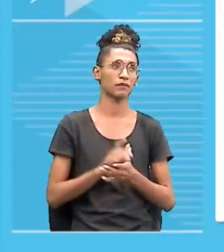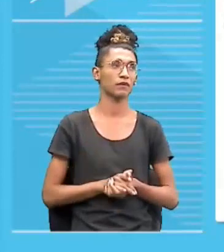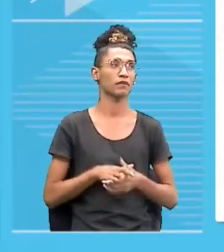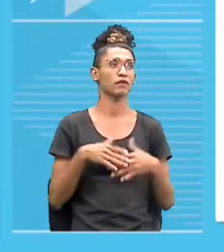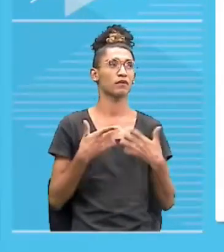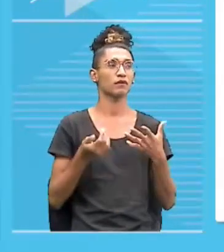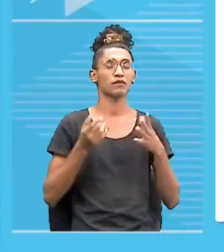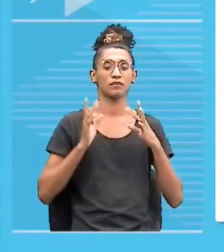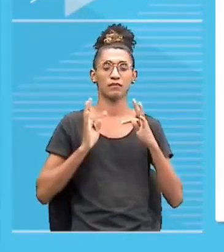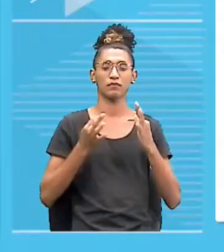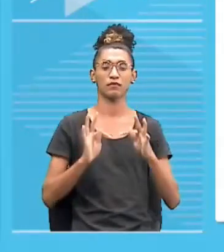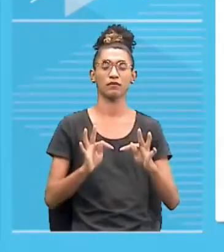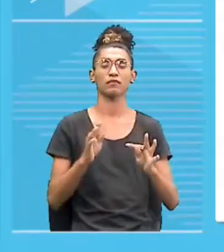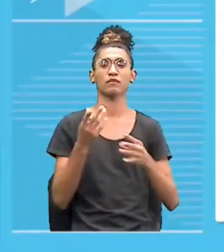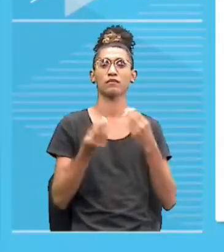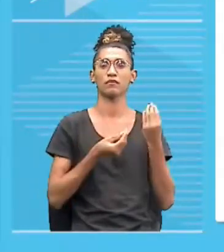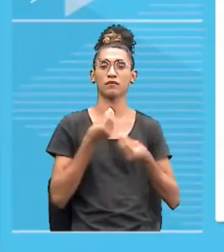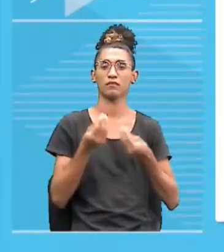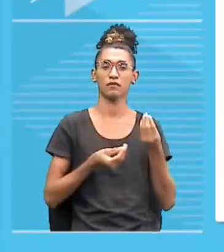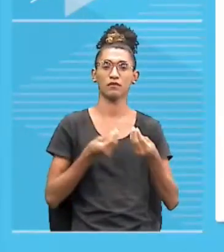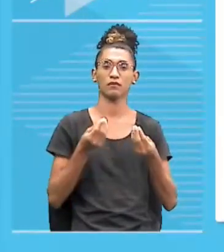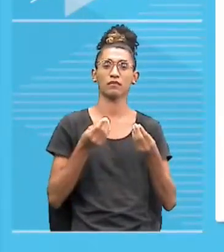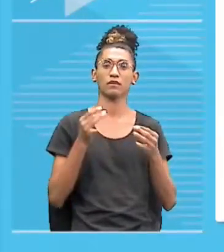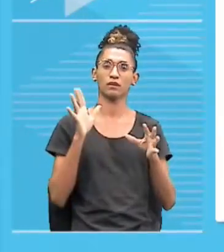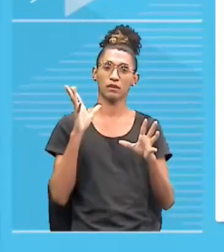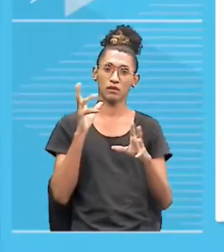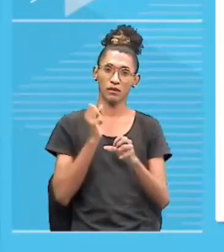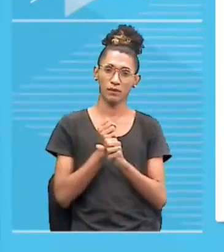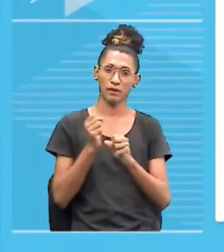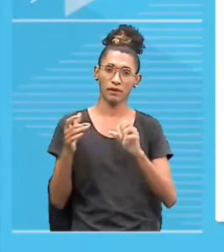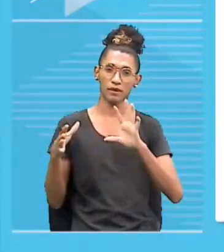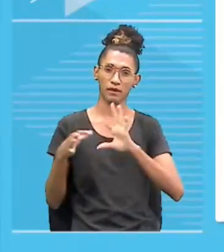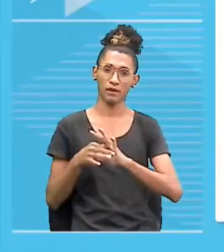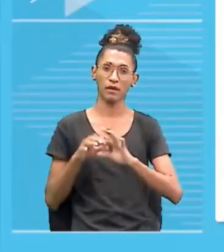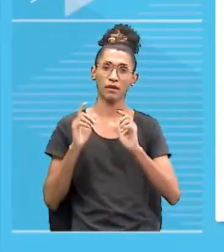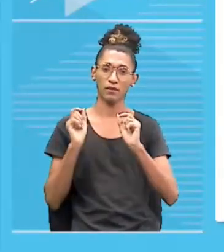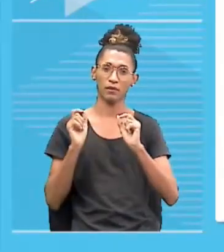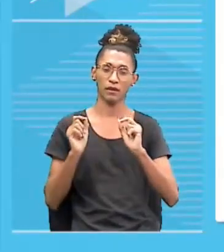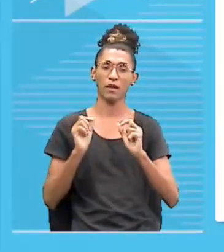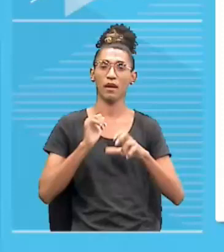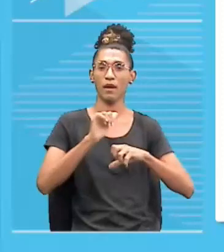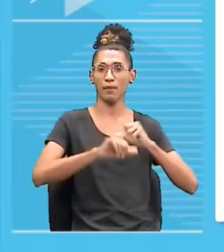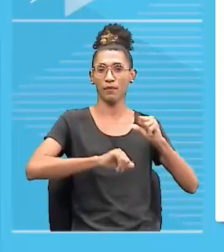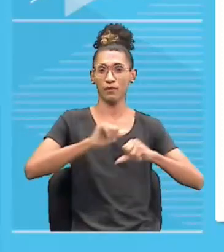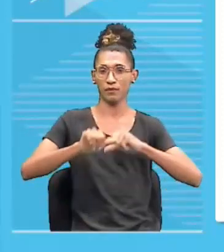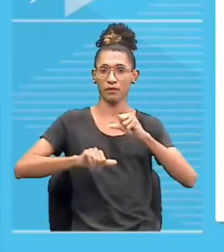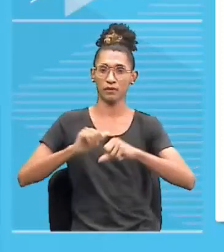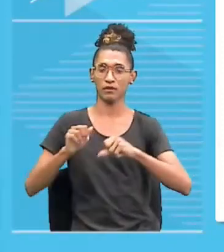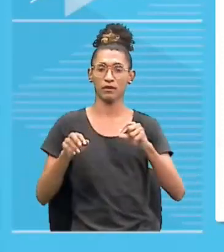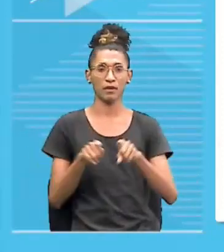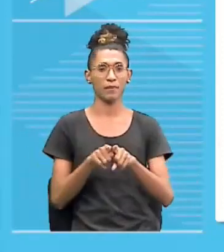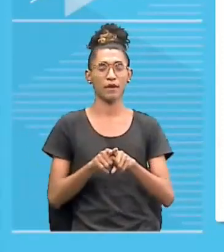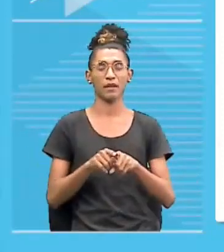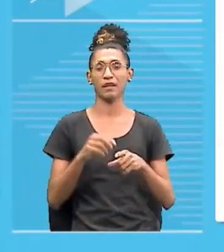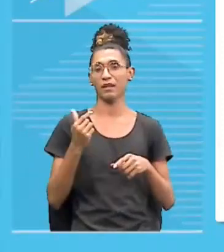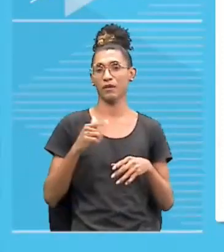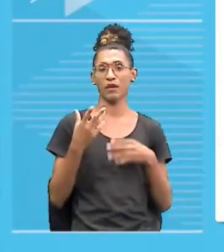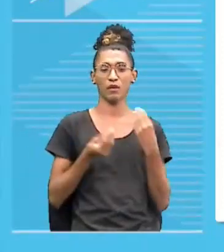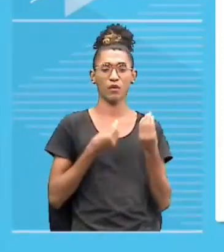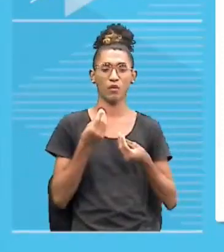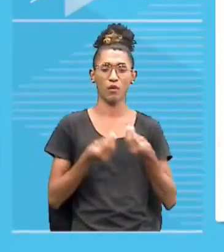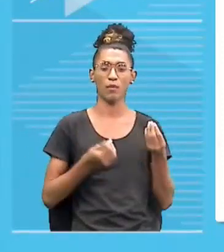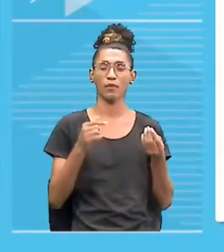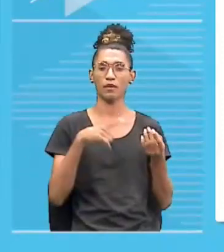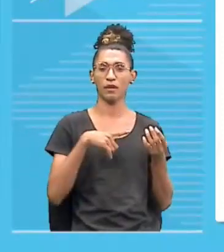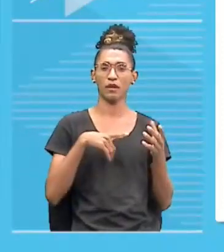tecnologia, ela está totalmente atrelada a mudanças. Não dá para existir